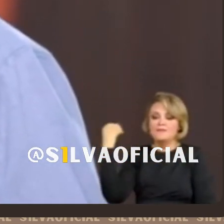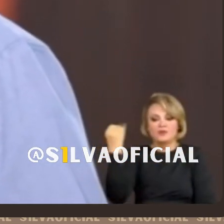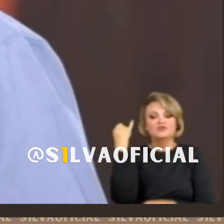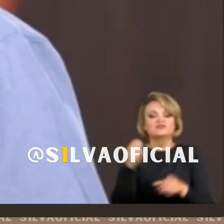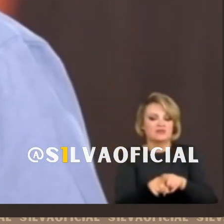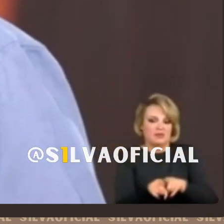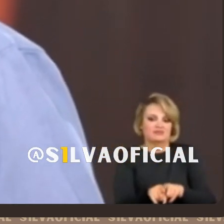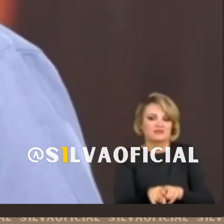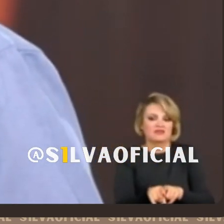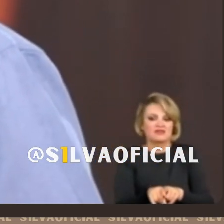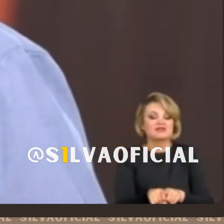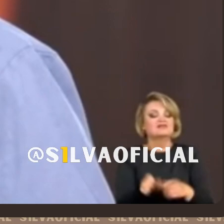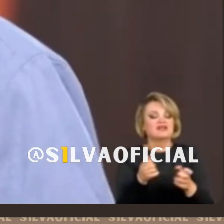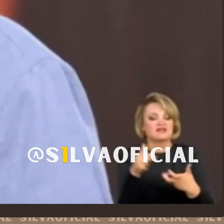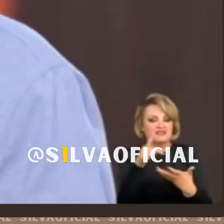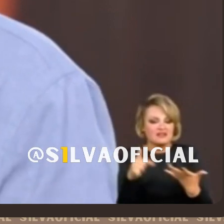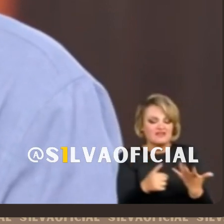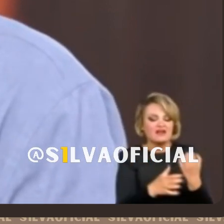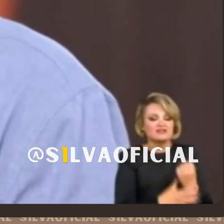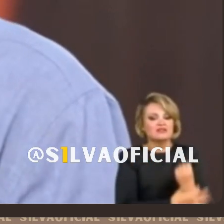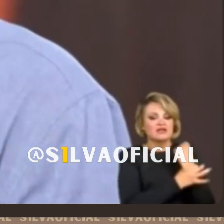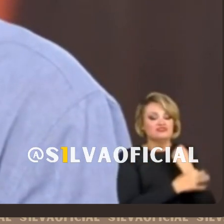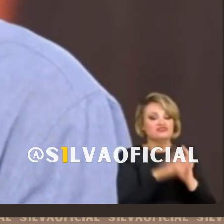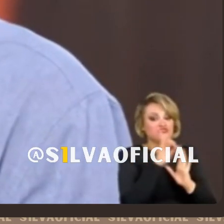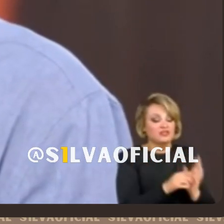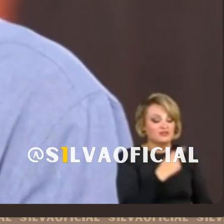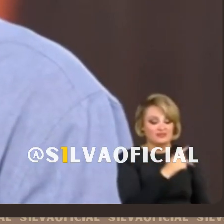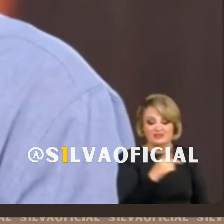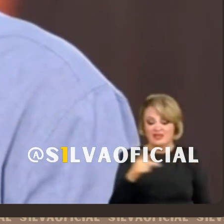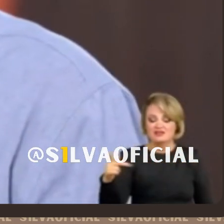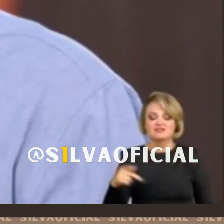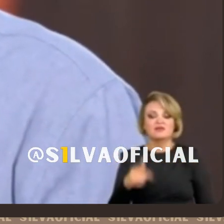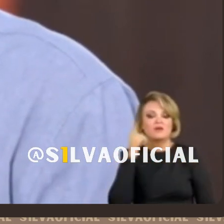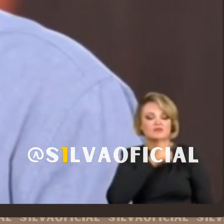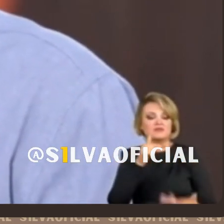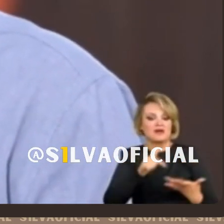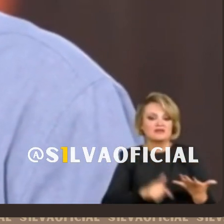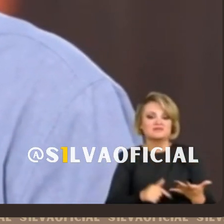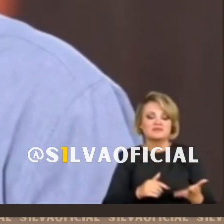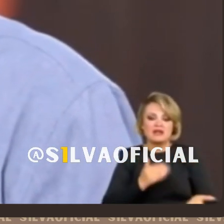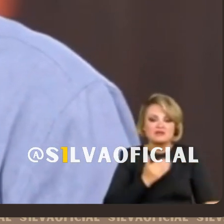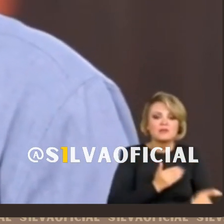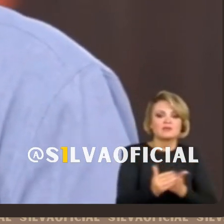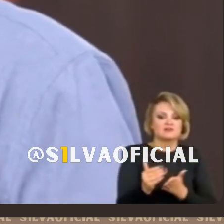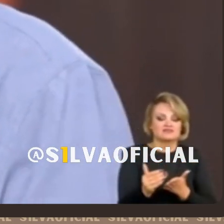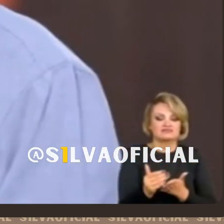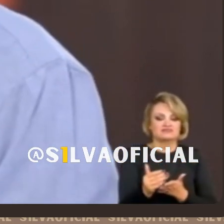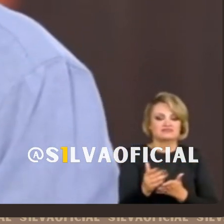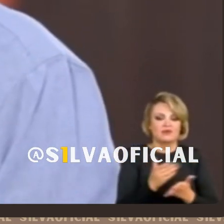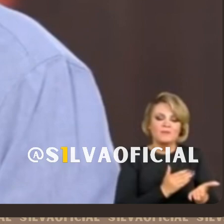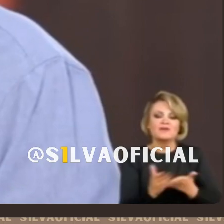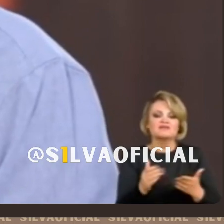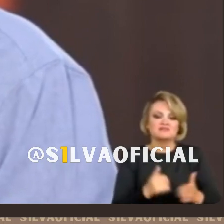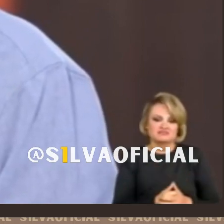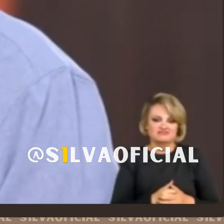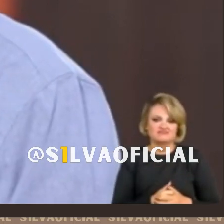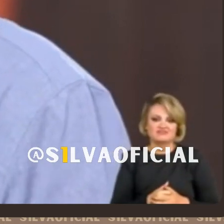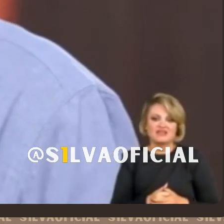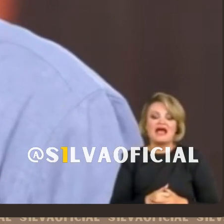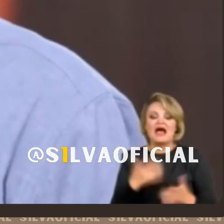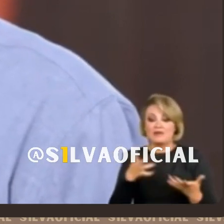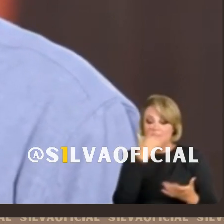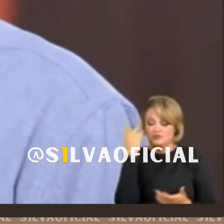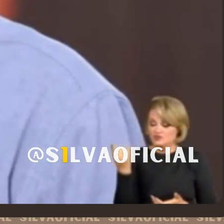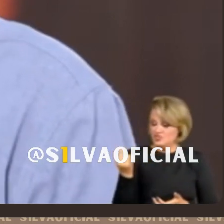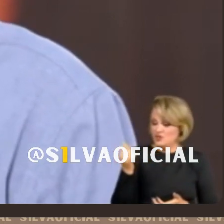terem acesso a crédito para dar o pontapé inicial. Aí, quando essa pessoa estiver ganhando dinheiro, ele vai pegar o crédito, o empréstimo. E vai